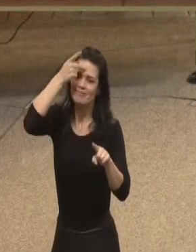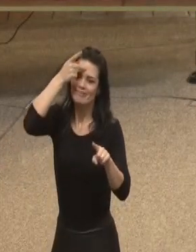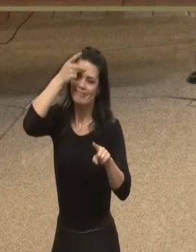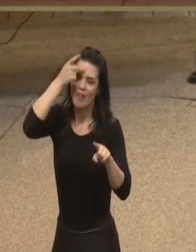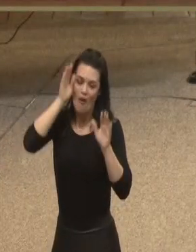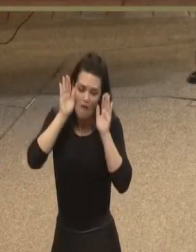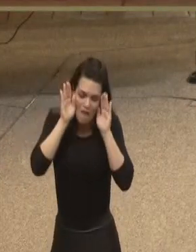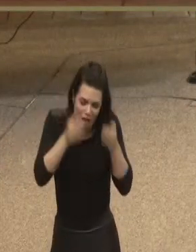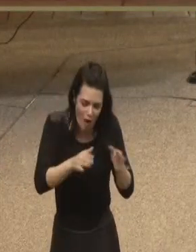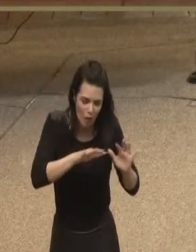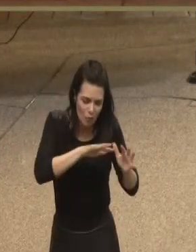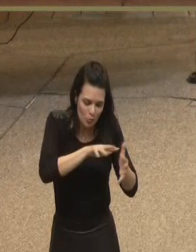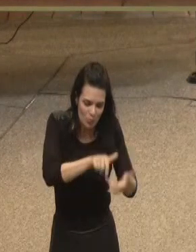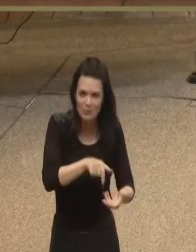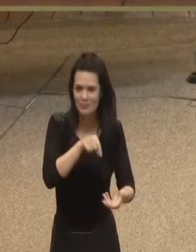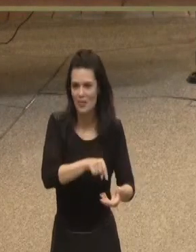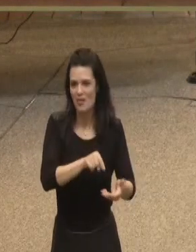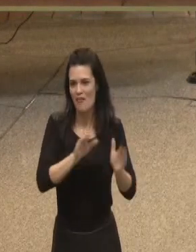material, passageiro.